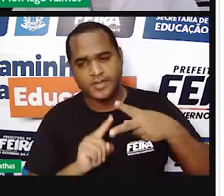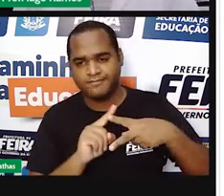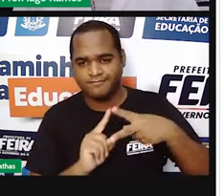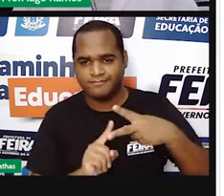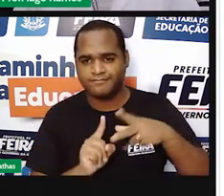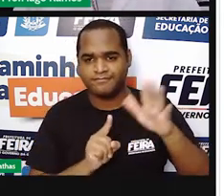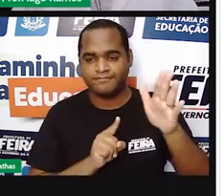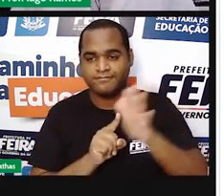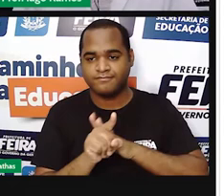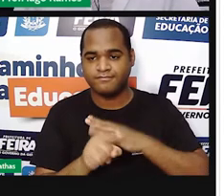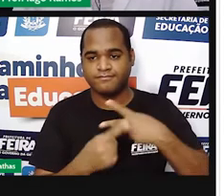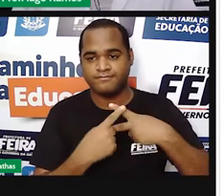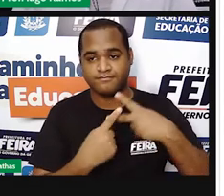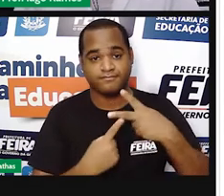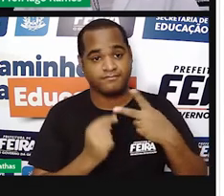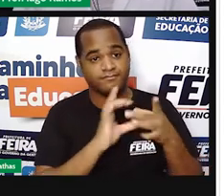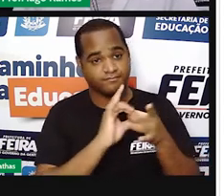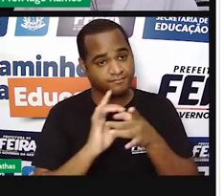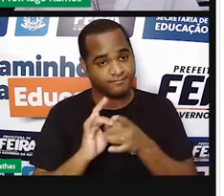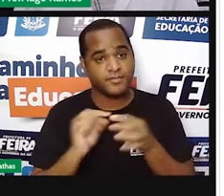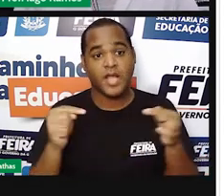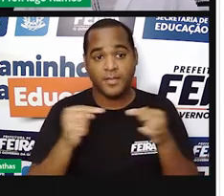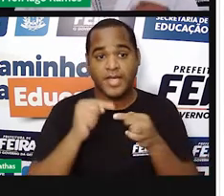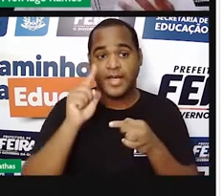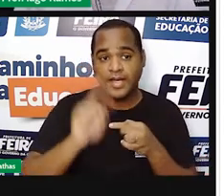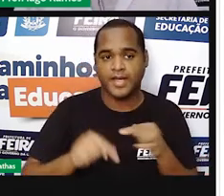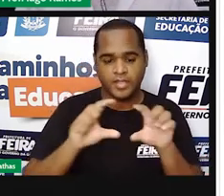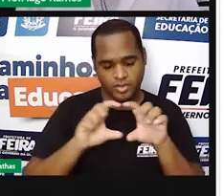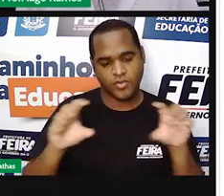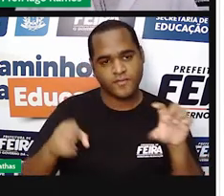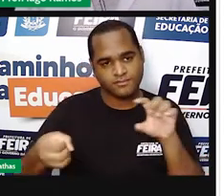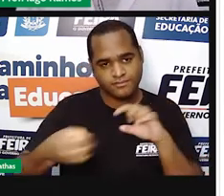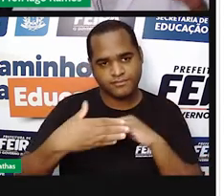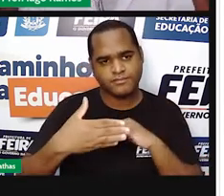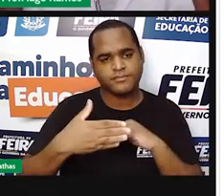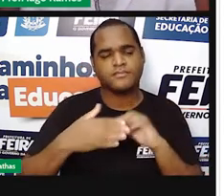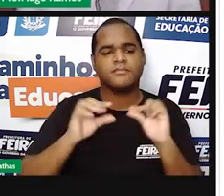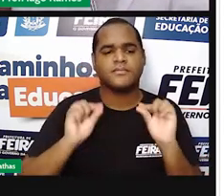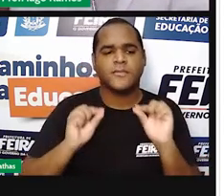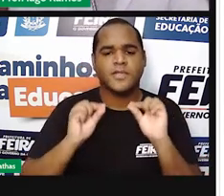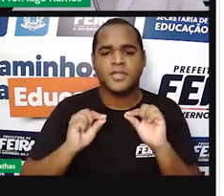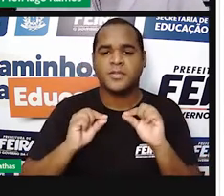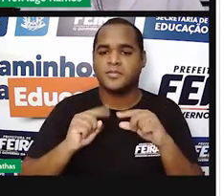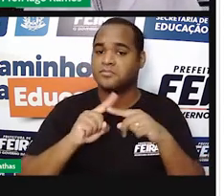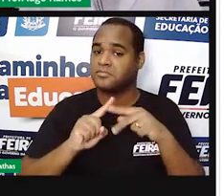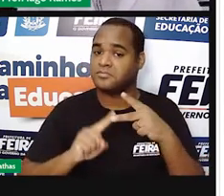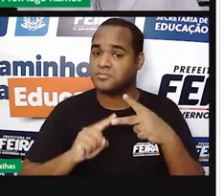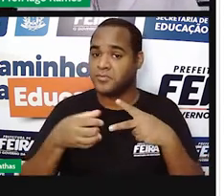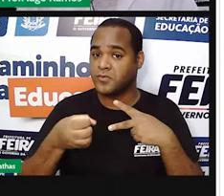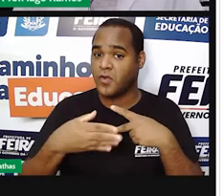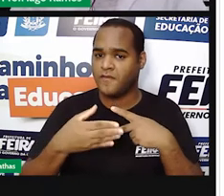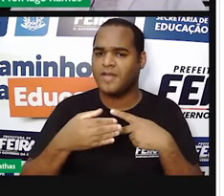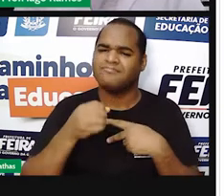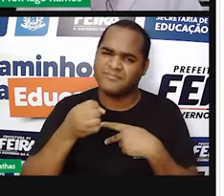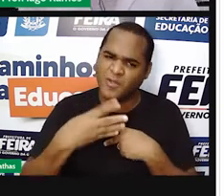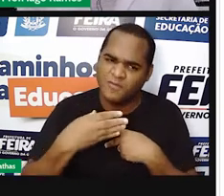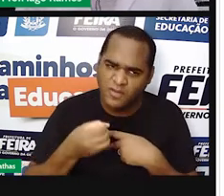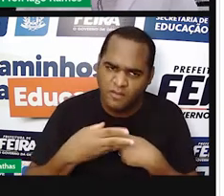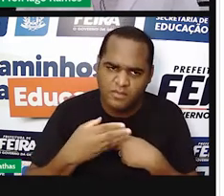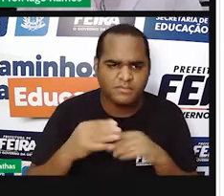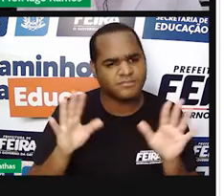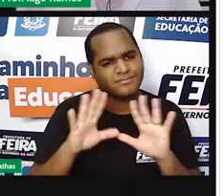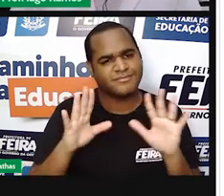em relação é essa questão dessa nova placa nessa nova placa porque também já não é tão